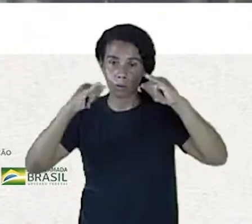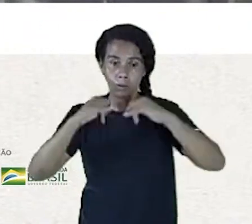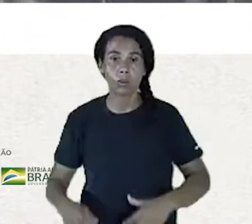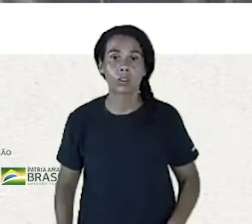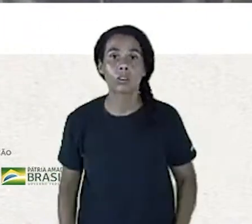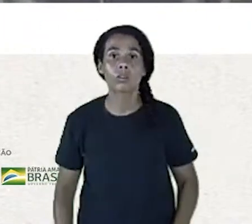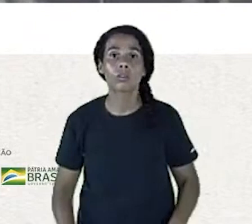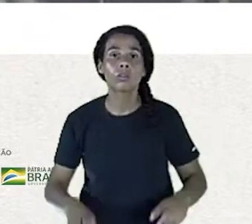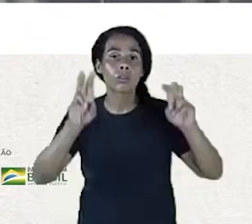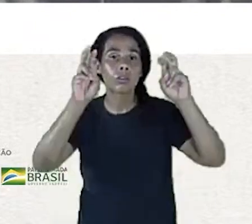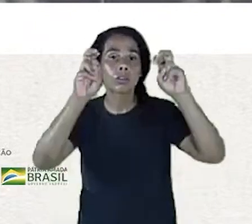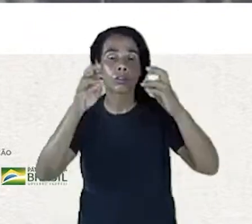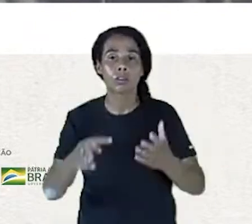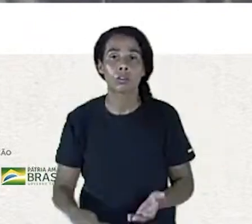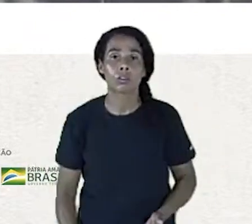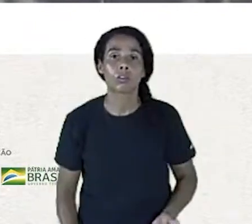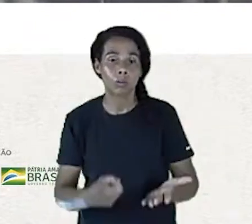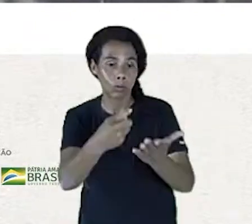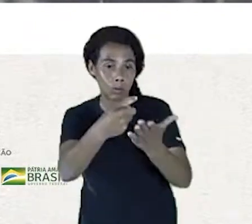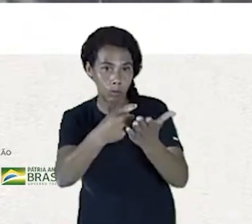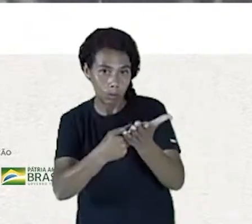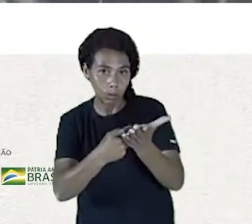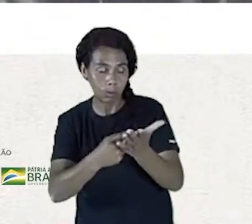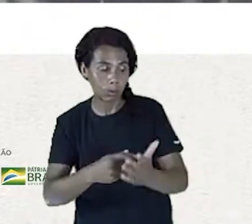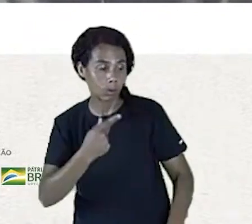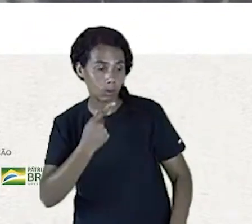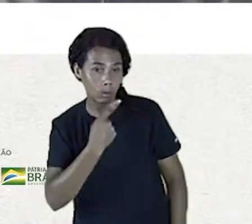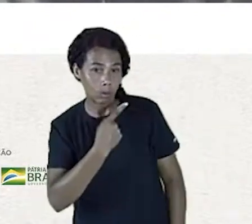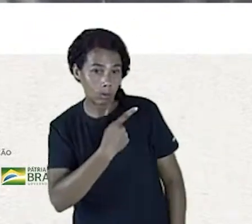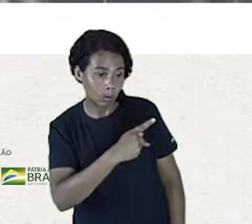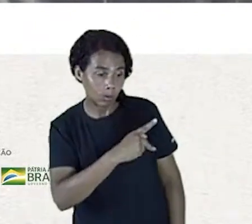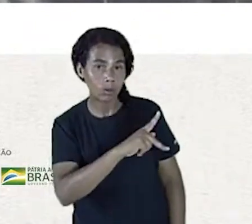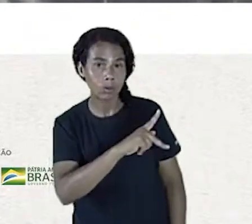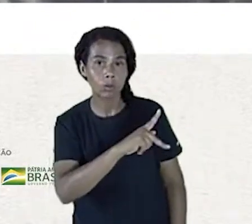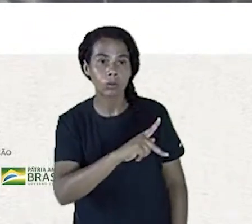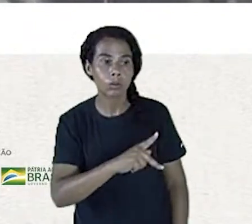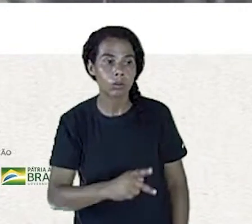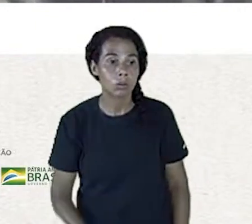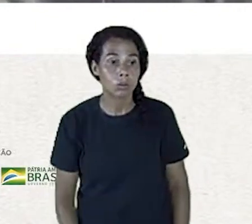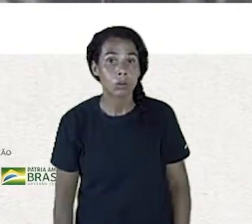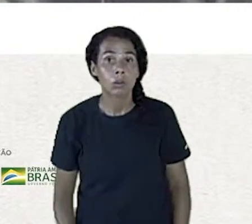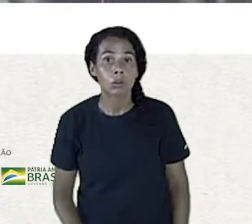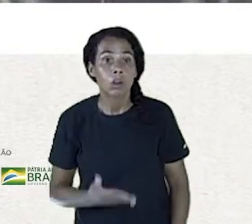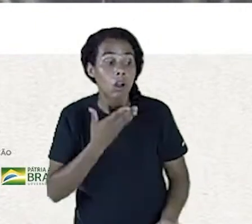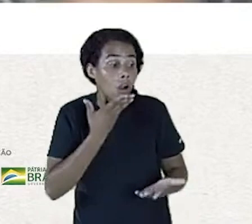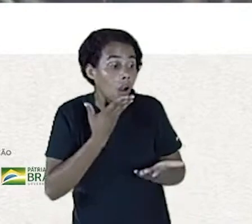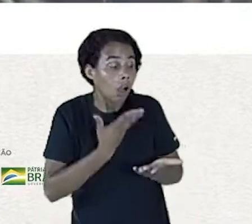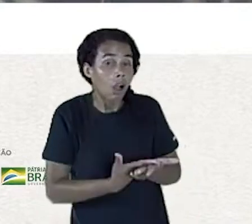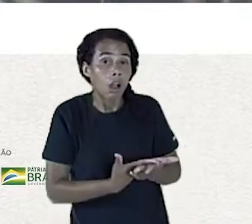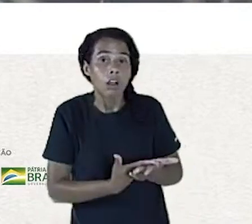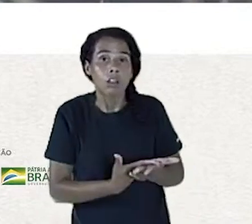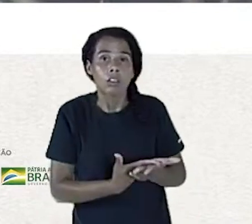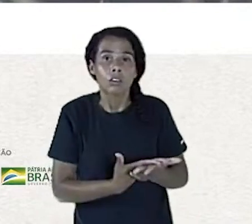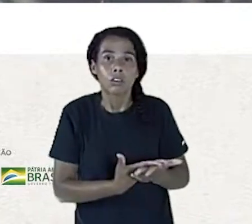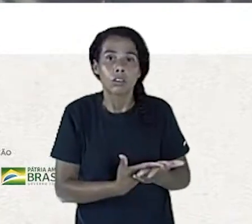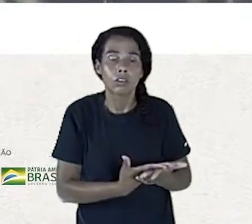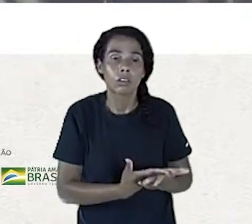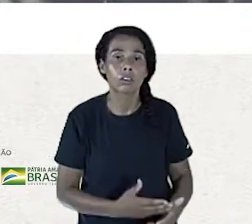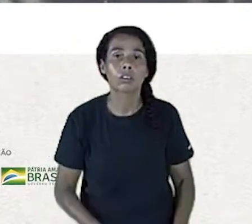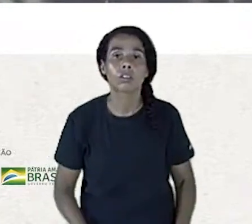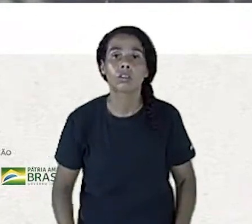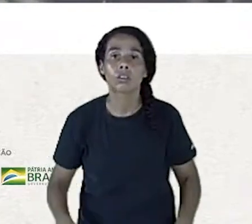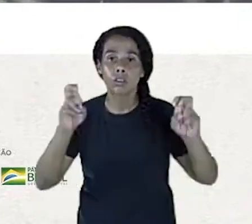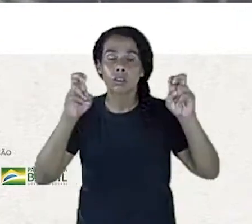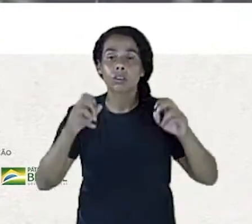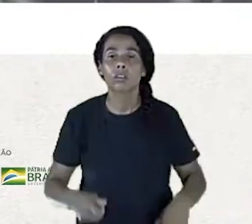já é agora. Aquilo me inspirou tanto que eu escrevi um ensaio sobre envelhecer com sabedoria e com